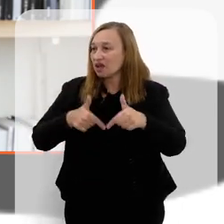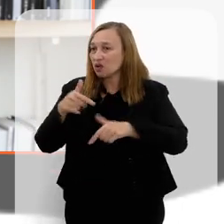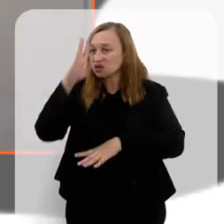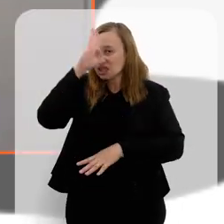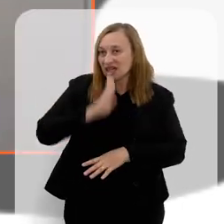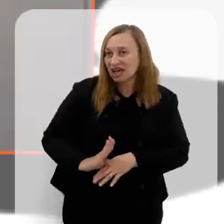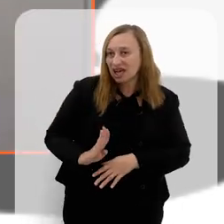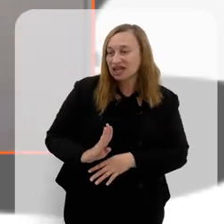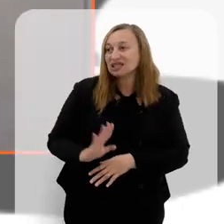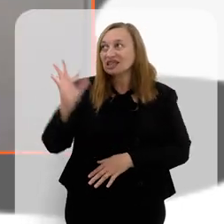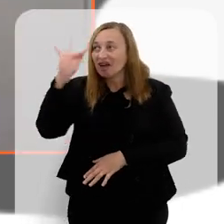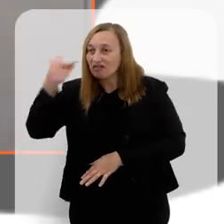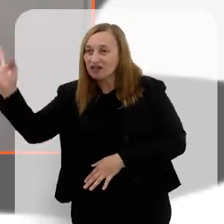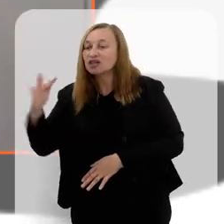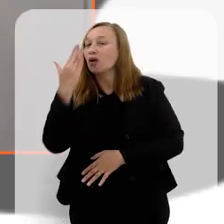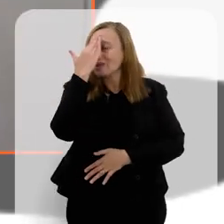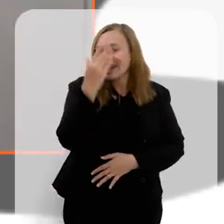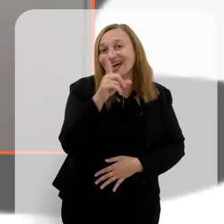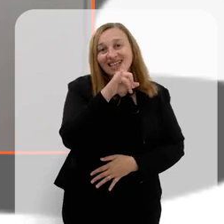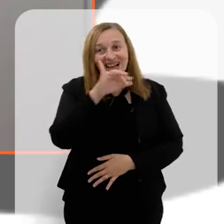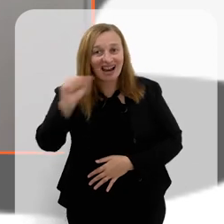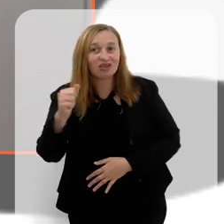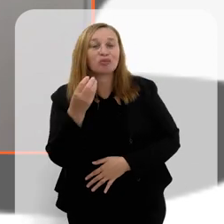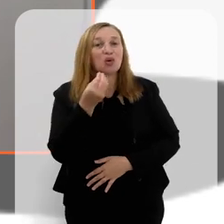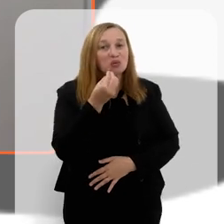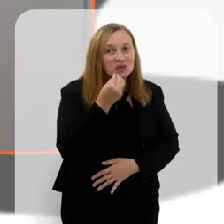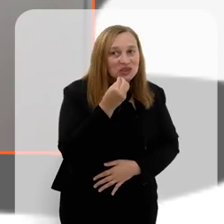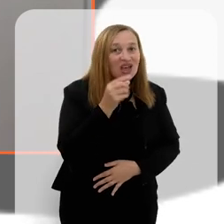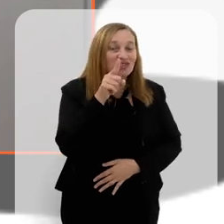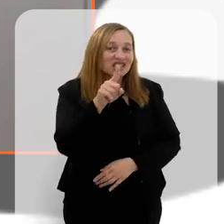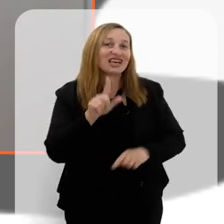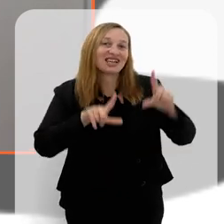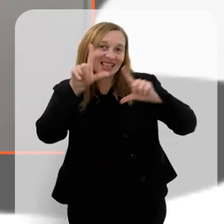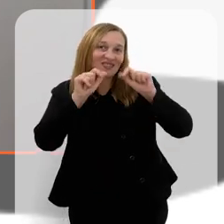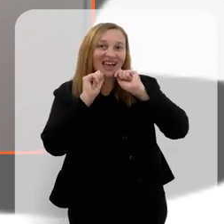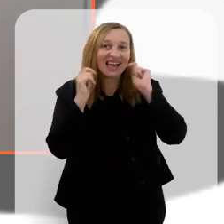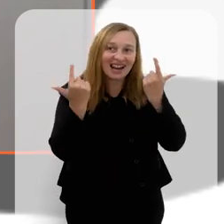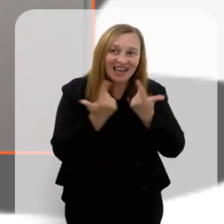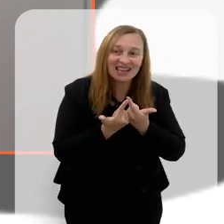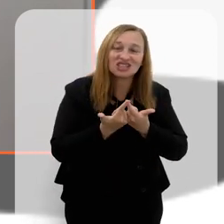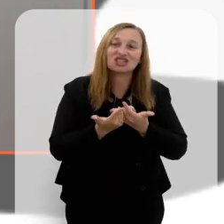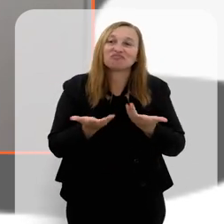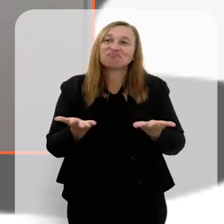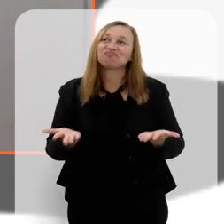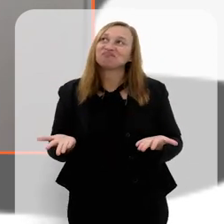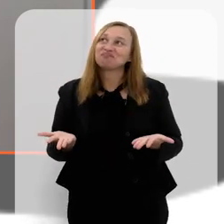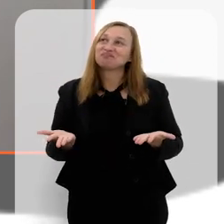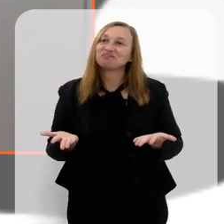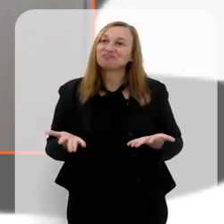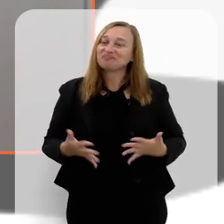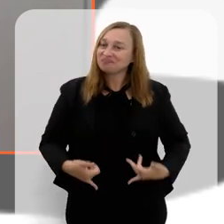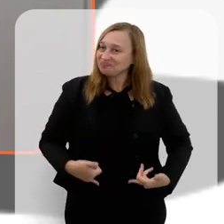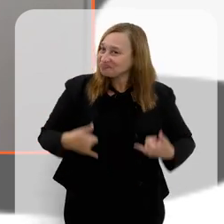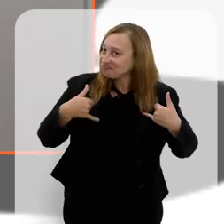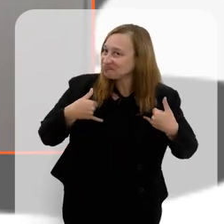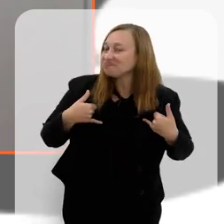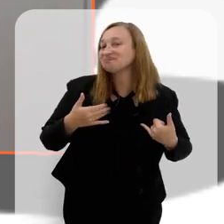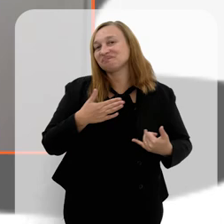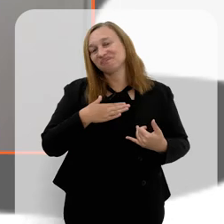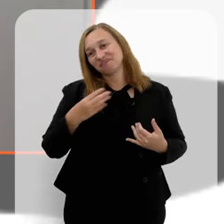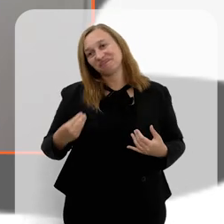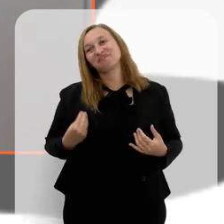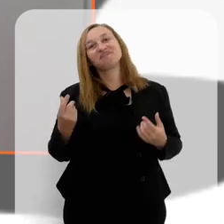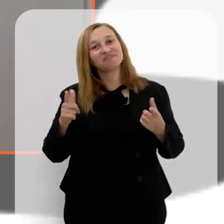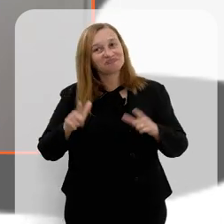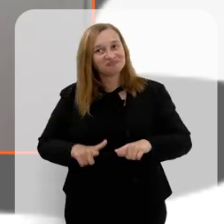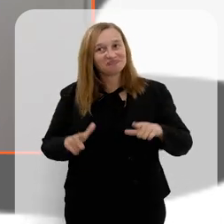humanidade. Obrigada a você, Cláudia. Muito obrigada pela oportunidade. Você, a TV Alerj. É uma honra